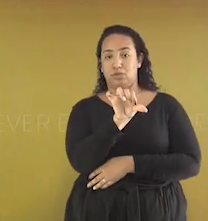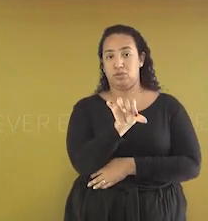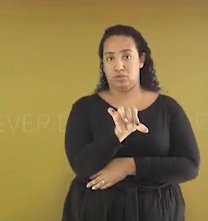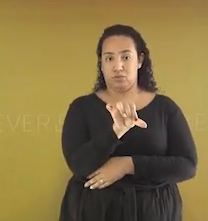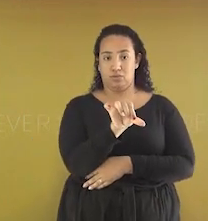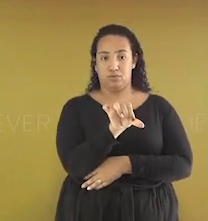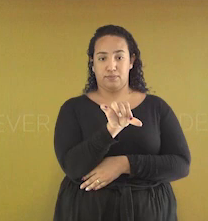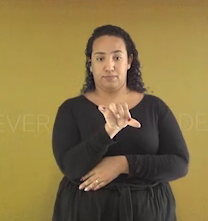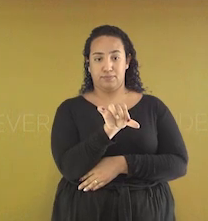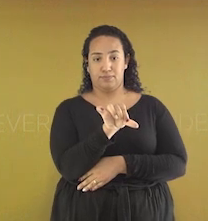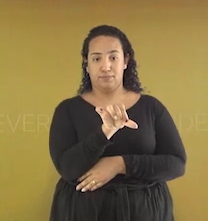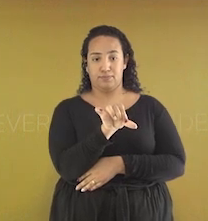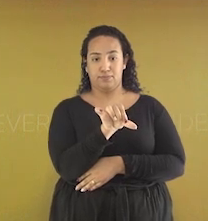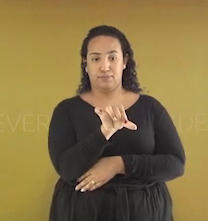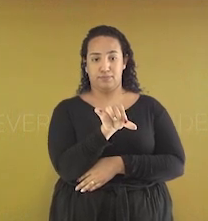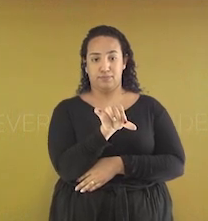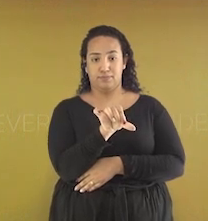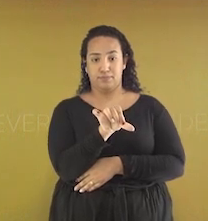9.